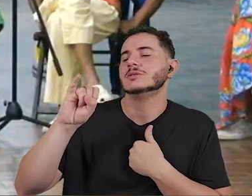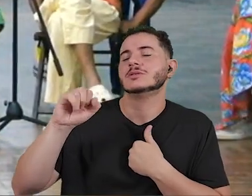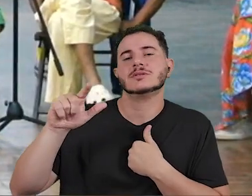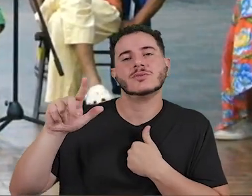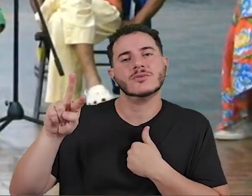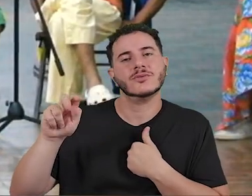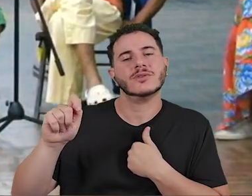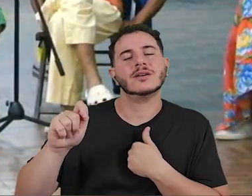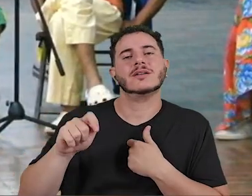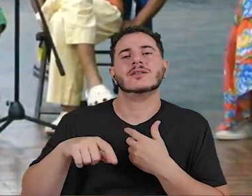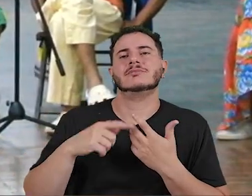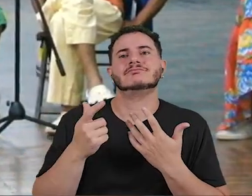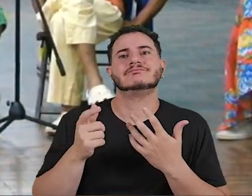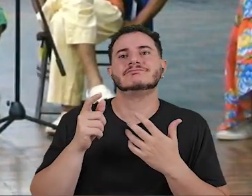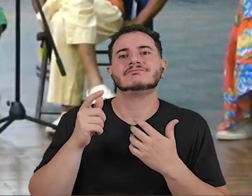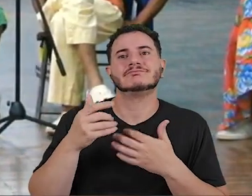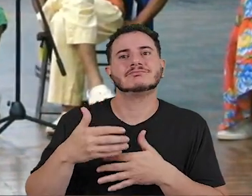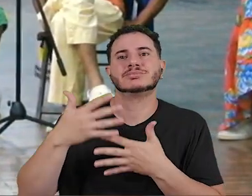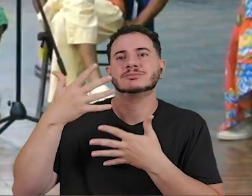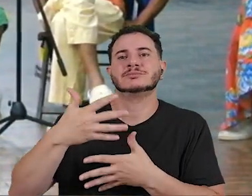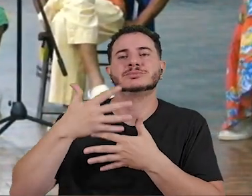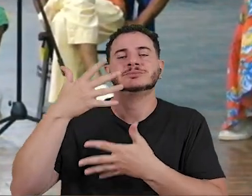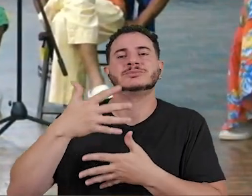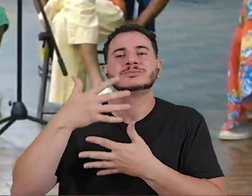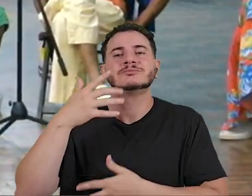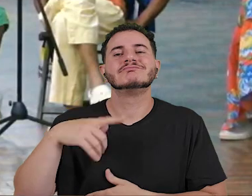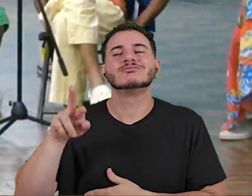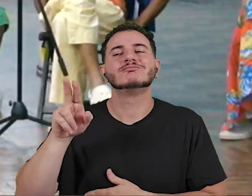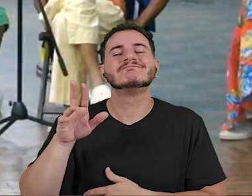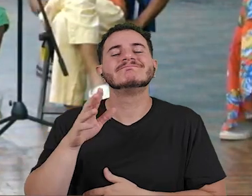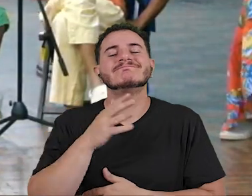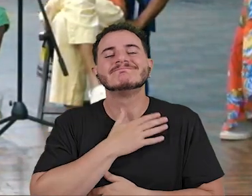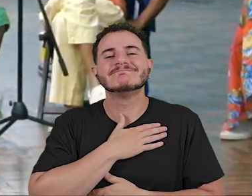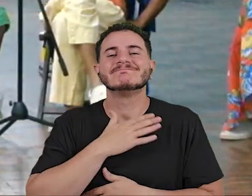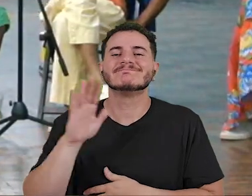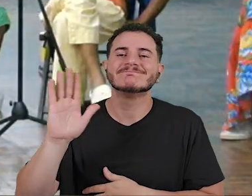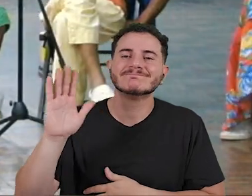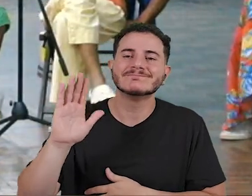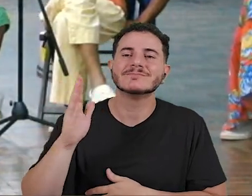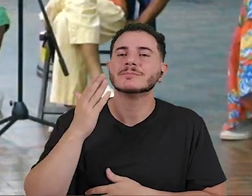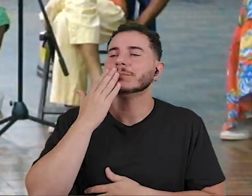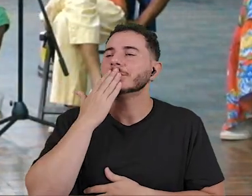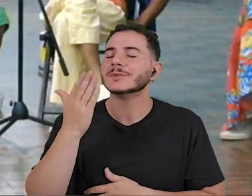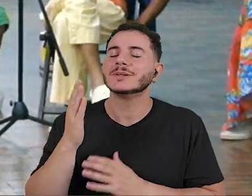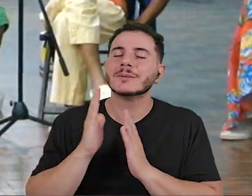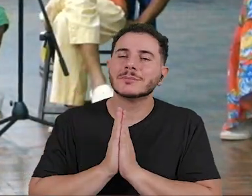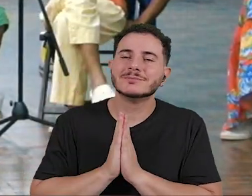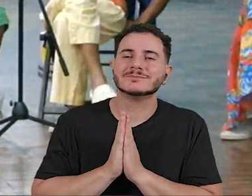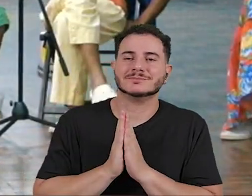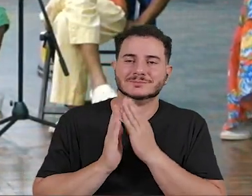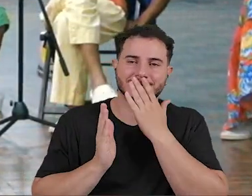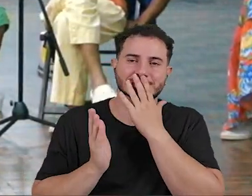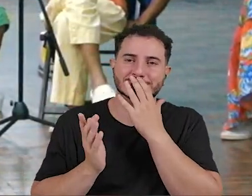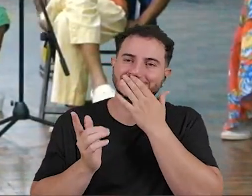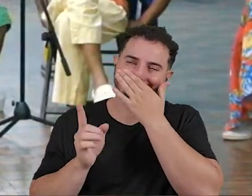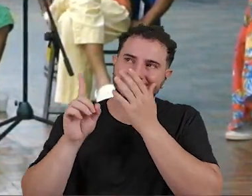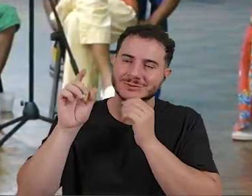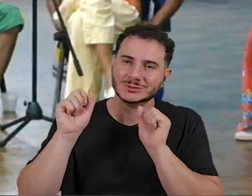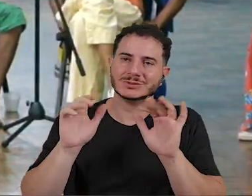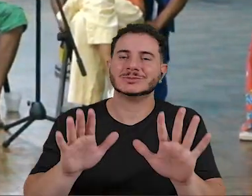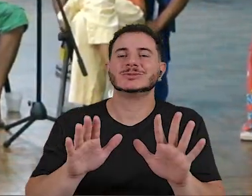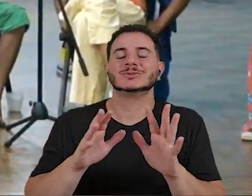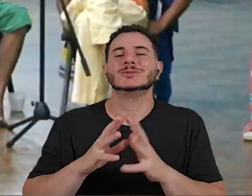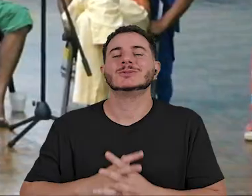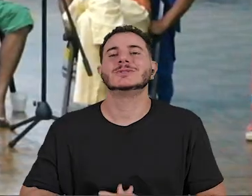pra vocês, pedindo a benção. Deus abençoe. Daniela Ramos, Maurício